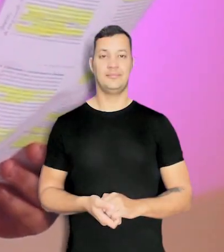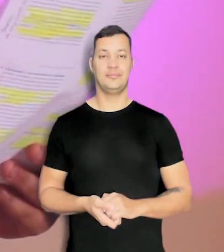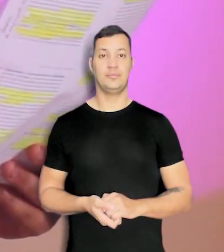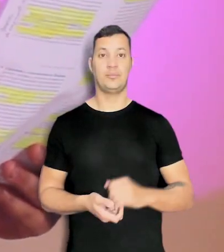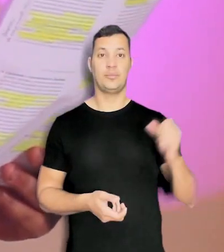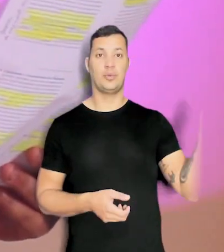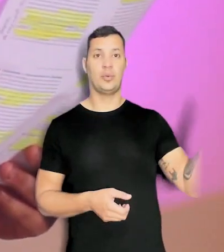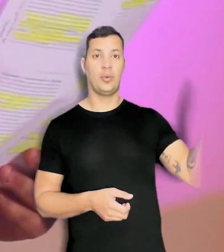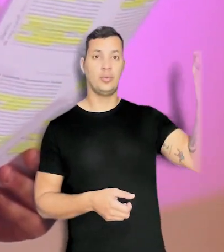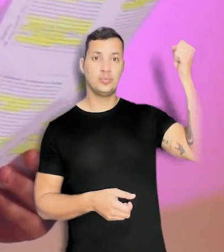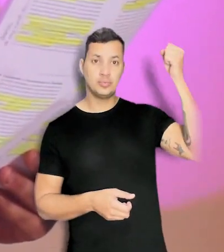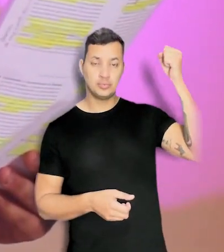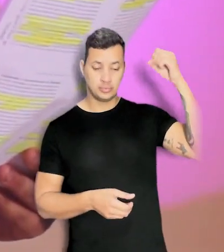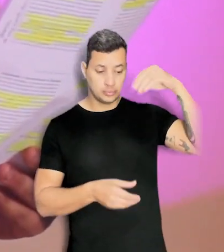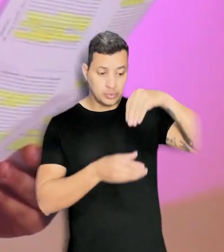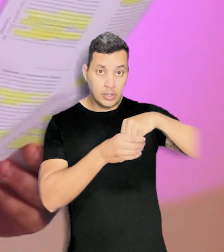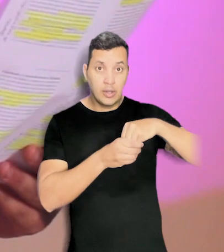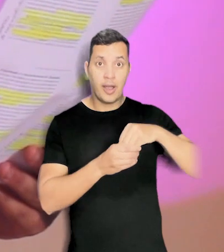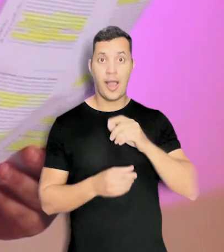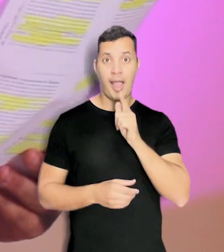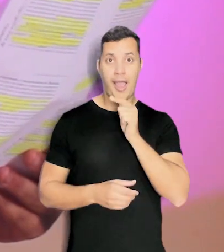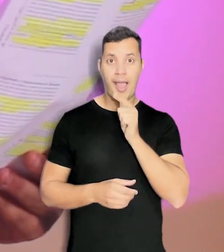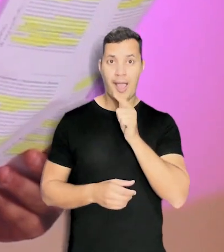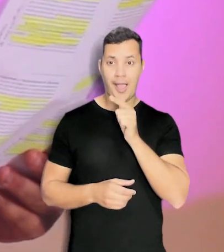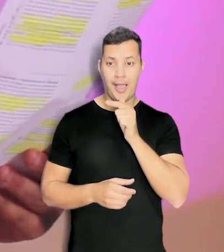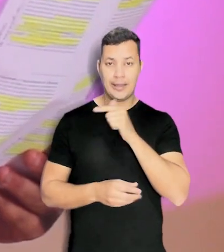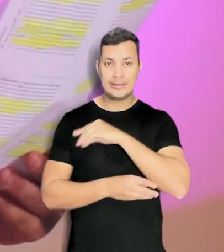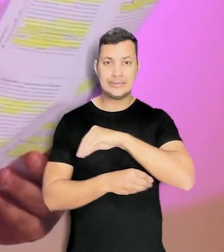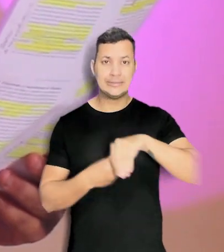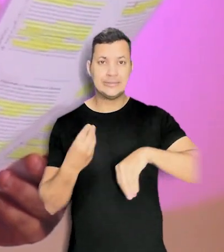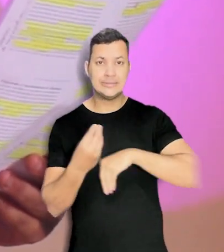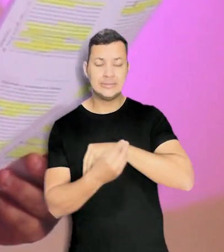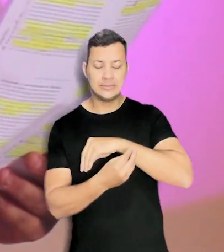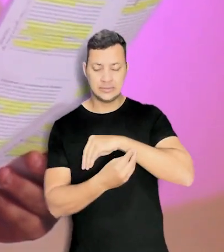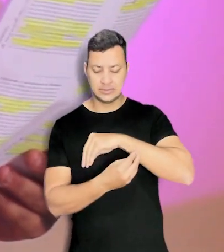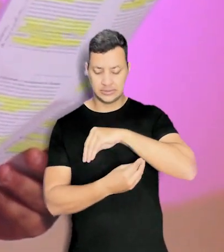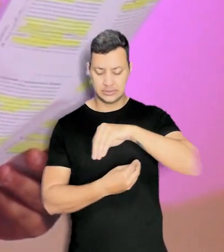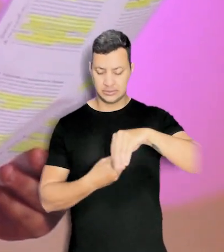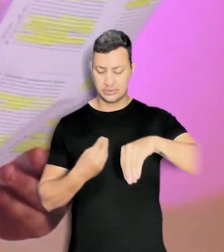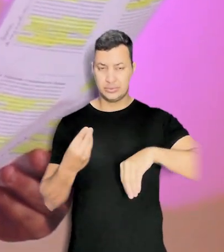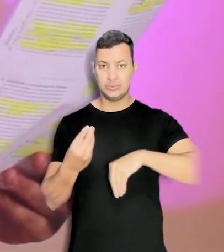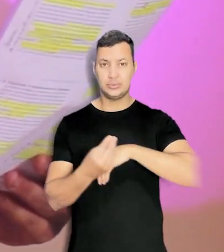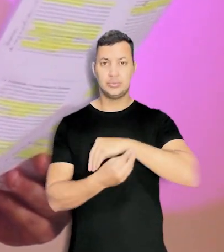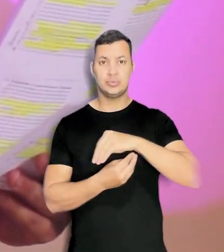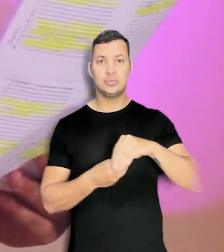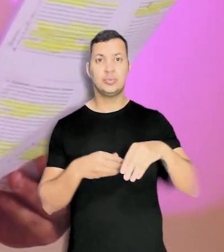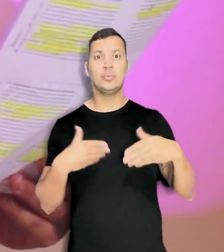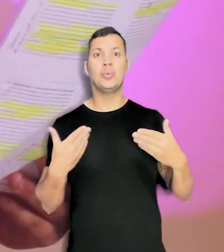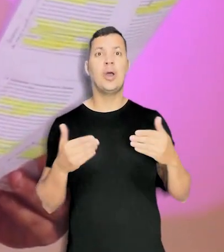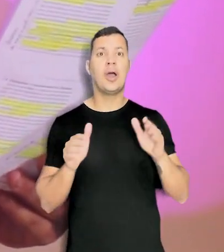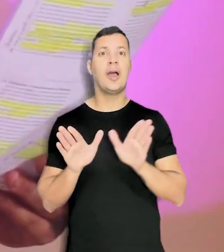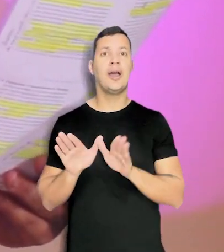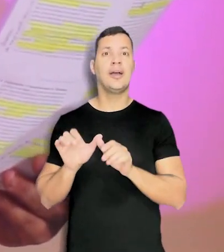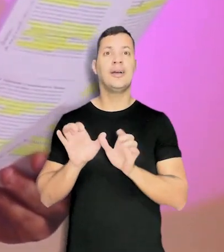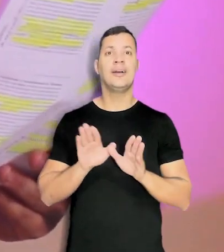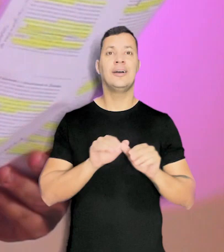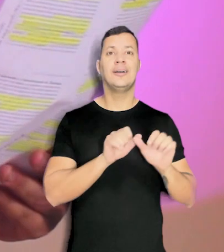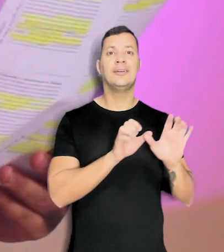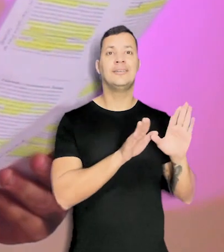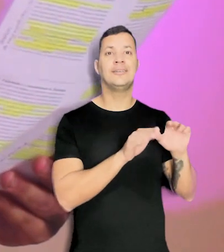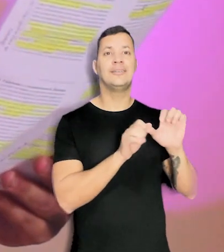Quando o sol vai dentro d'água, seus ardores sepultar, quando os pássaros nos